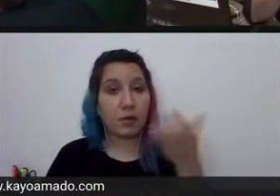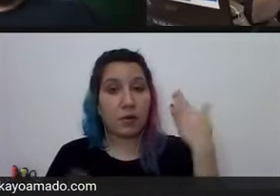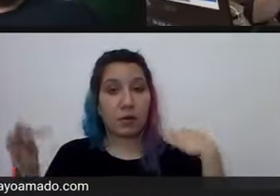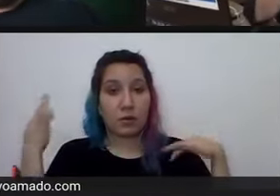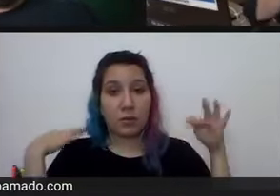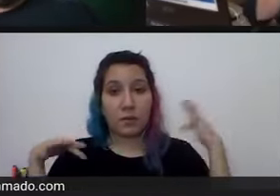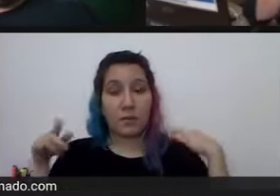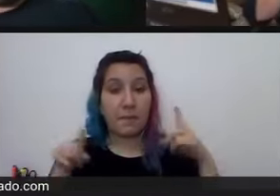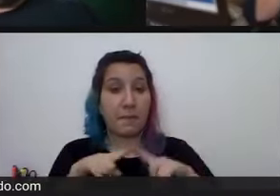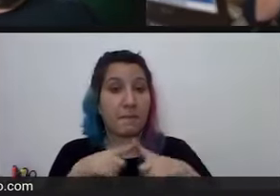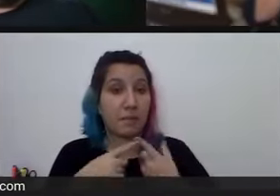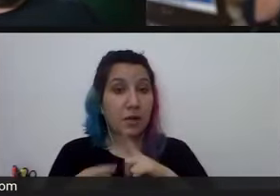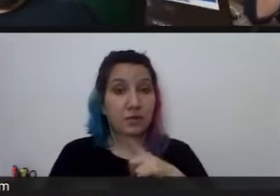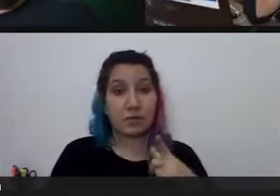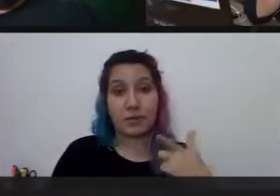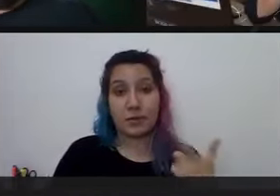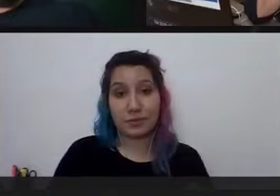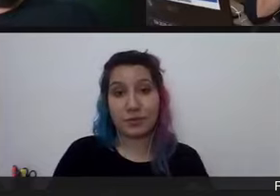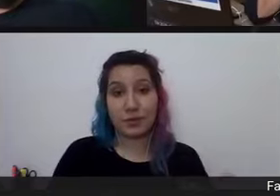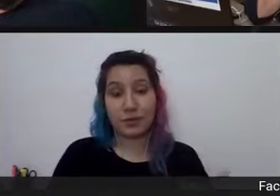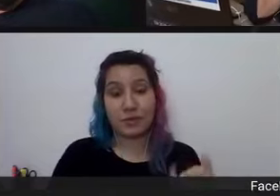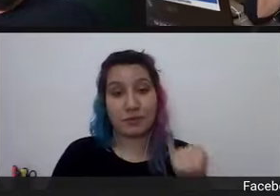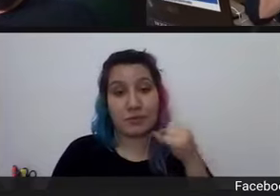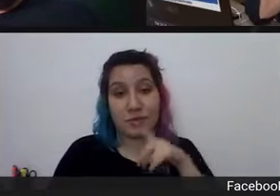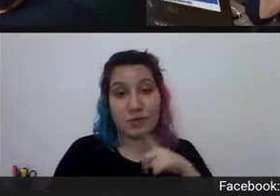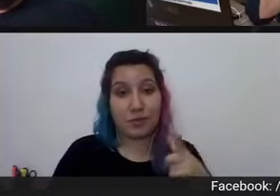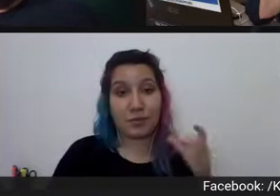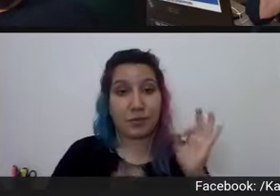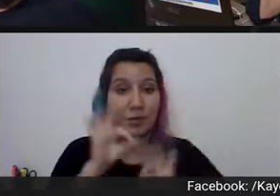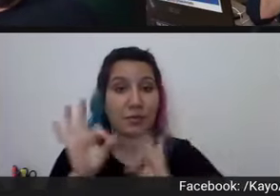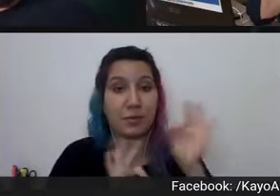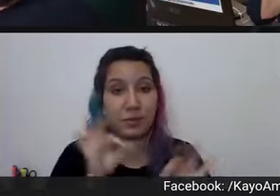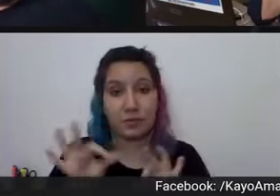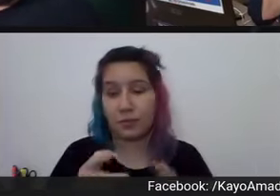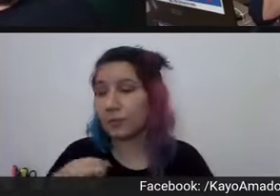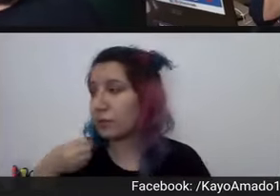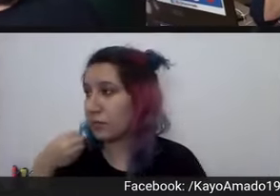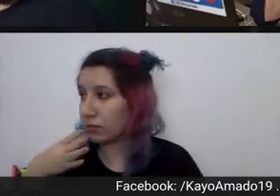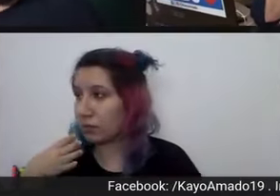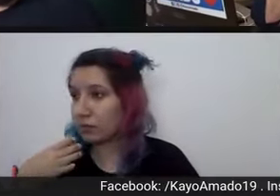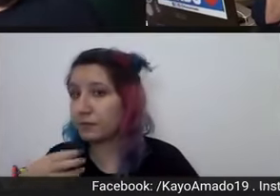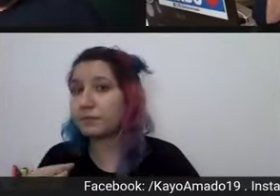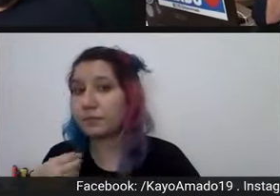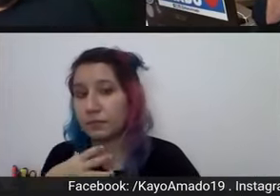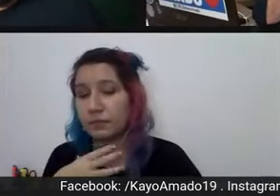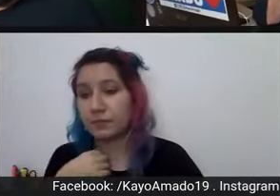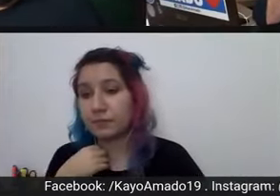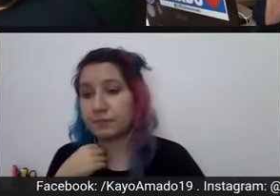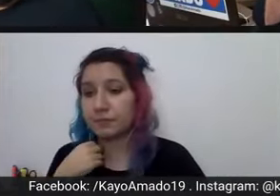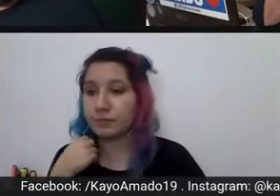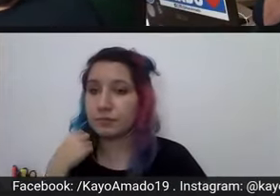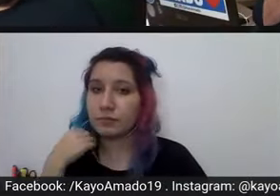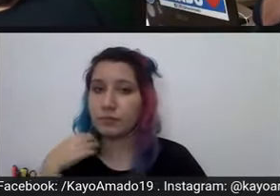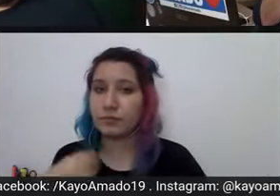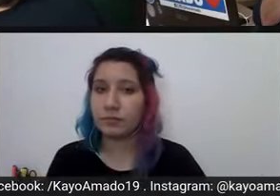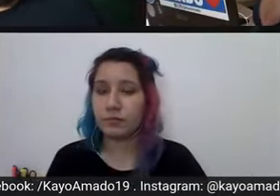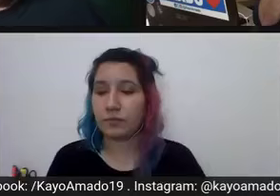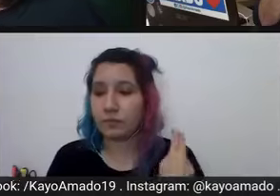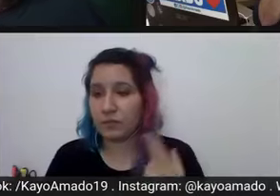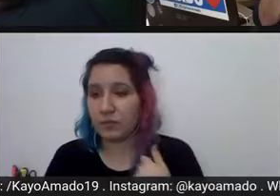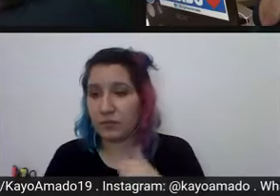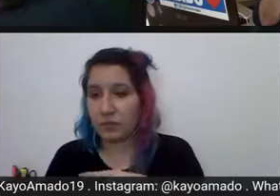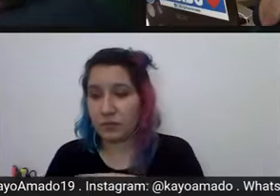tem turismo se não planejá-las de forma adequada. Muito bom, muito bom. A gente tem aqui